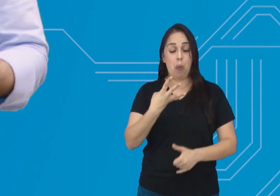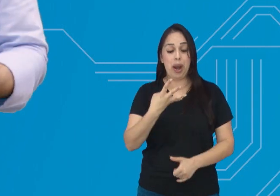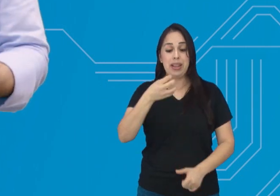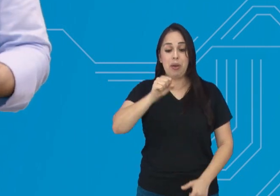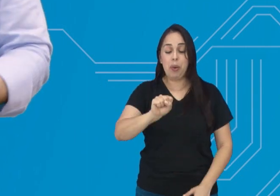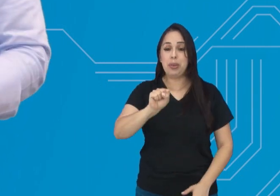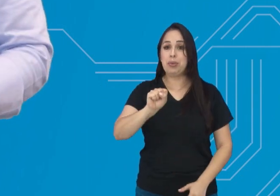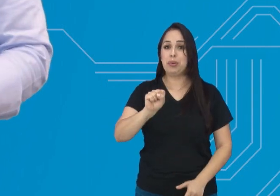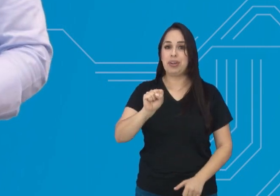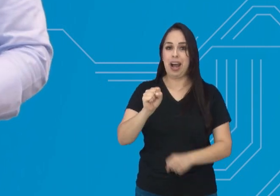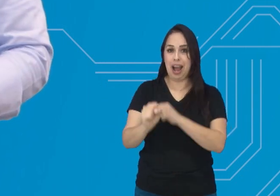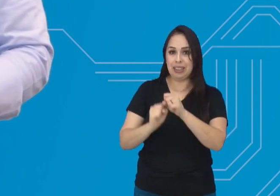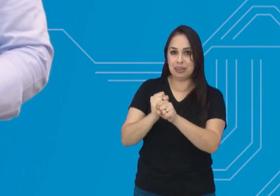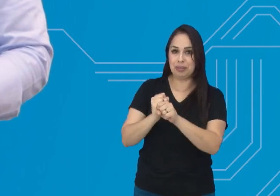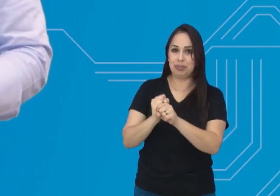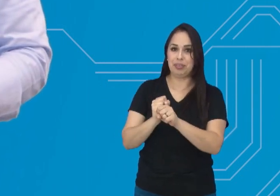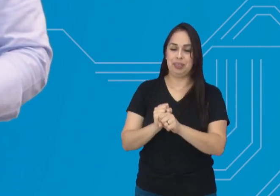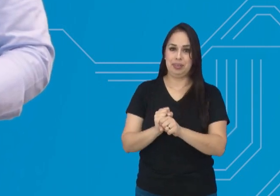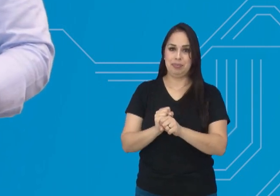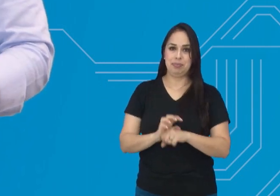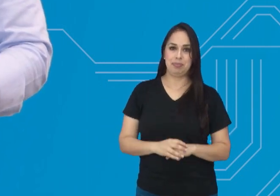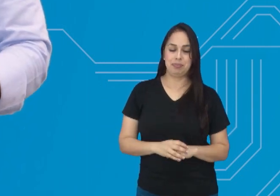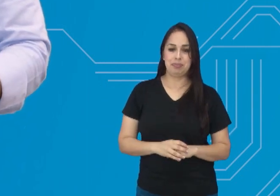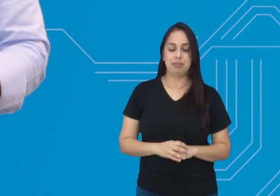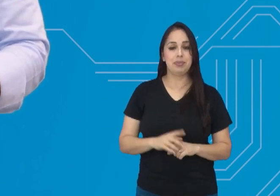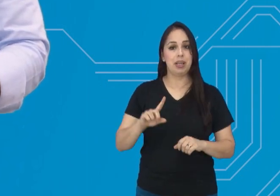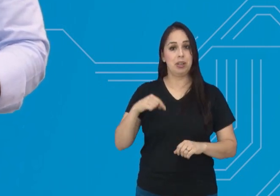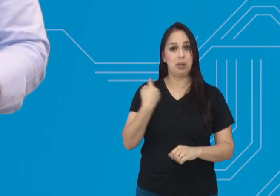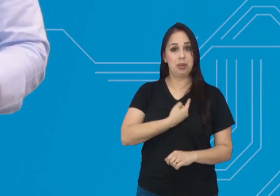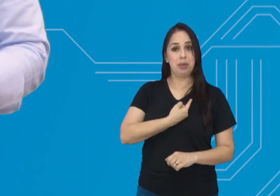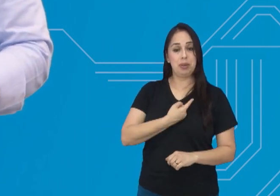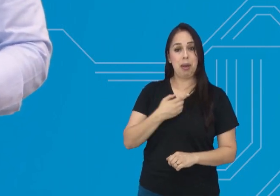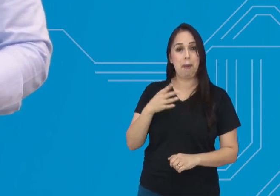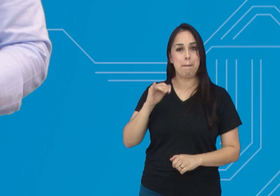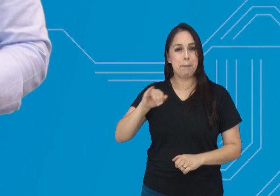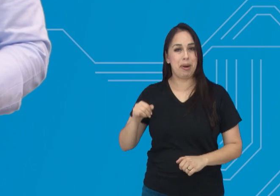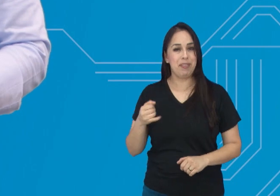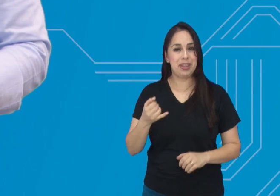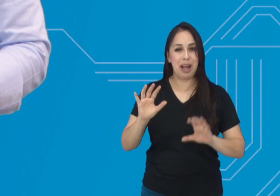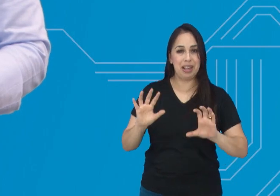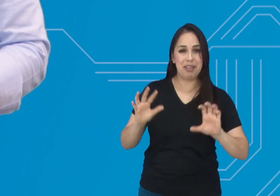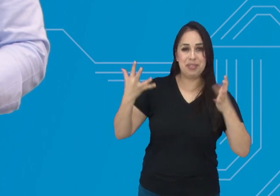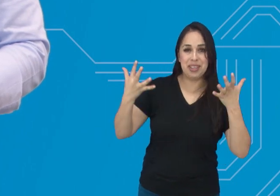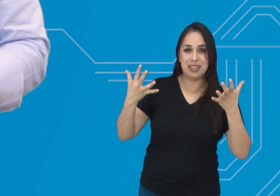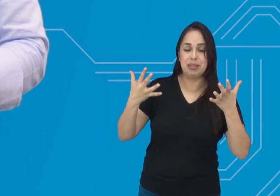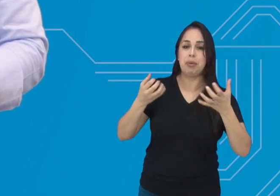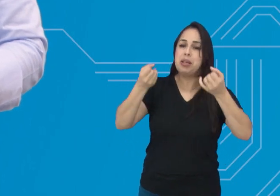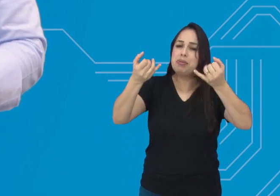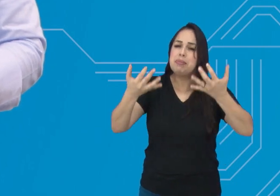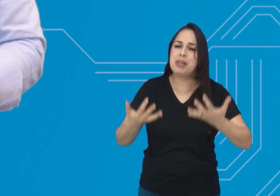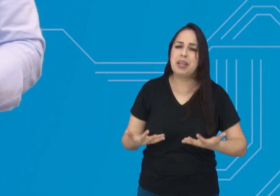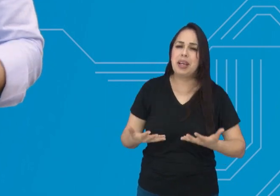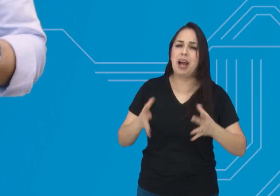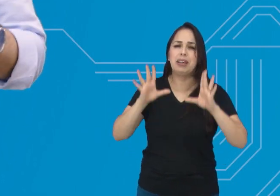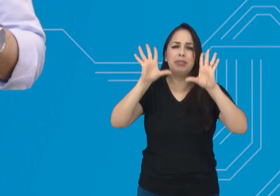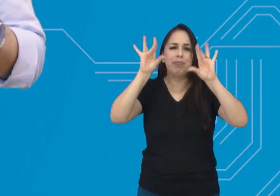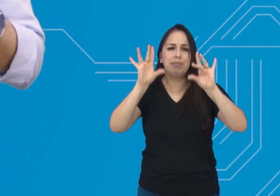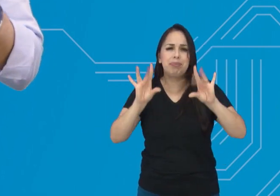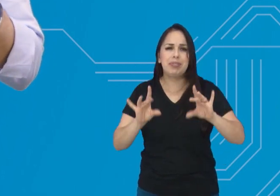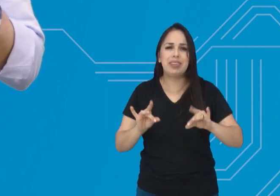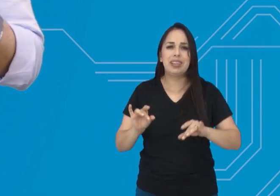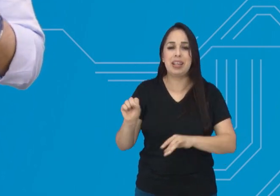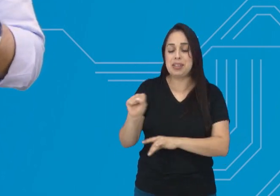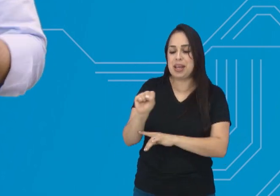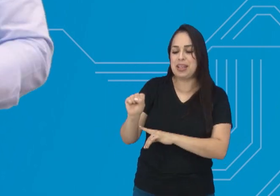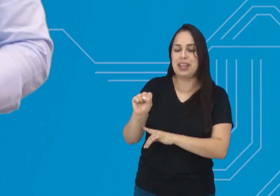48 anos. Uma ação especial vai marcar a data. E nós vamos aproveitar esse momento de comemoração para contar para você um pouquinho deste bairro que é amado